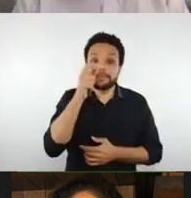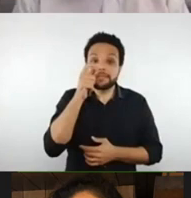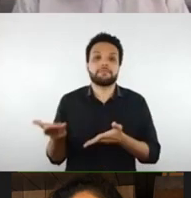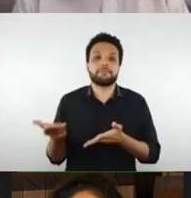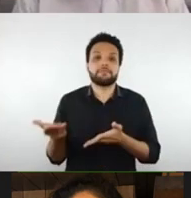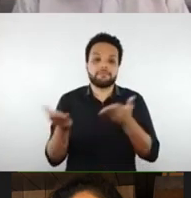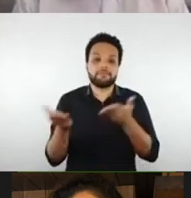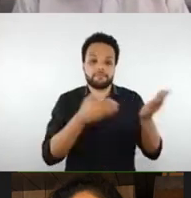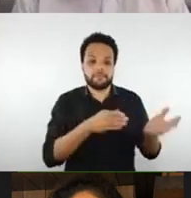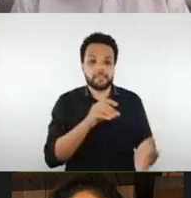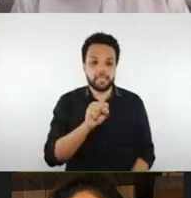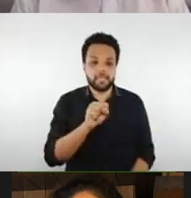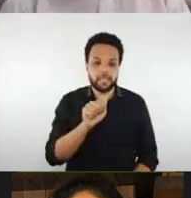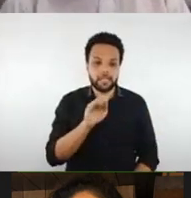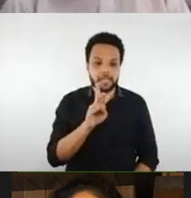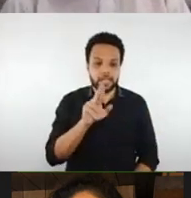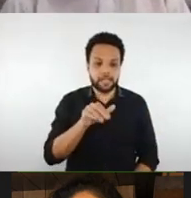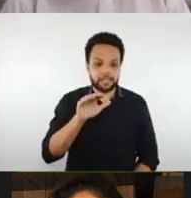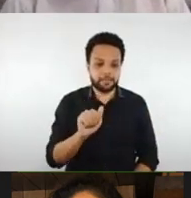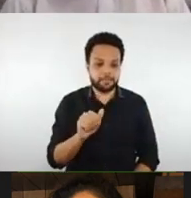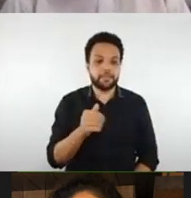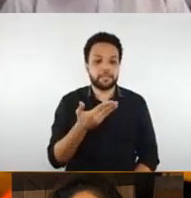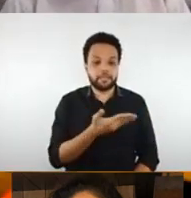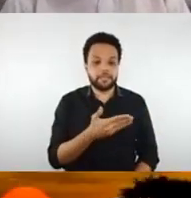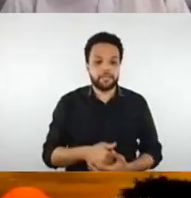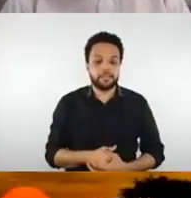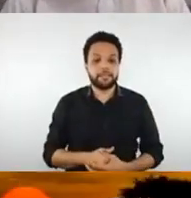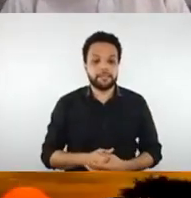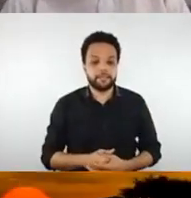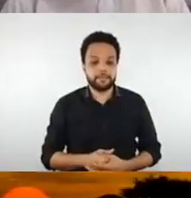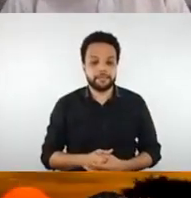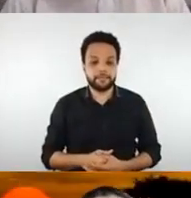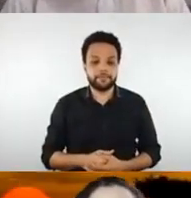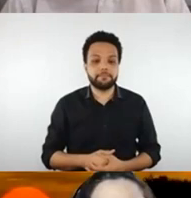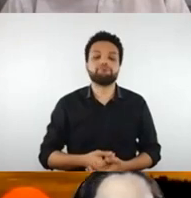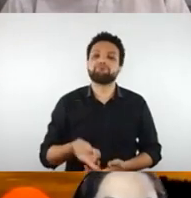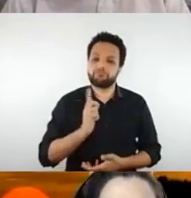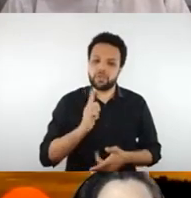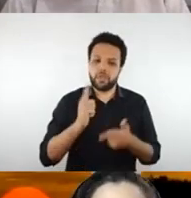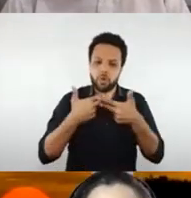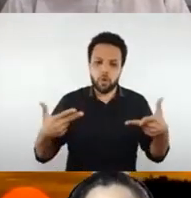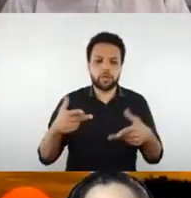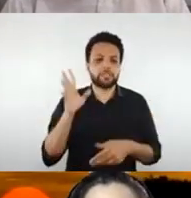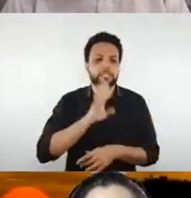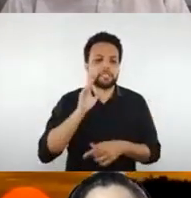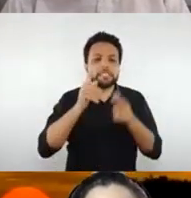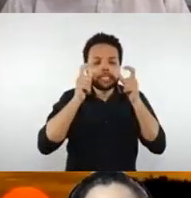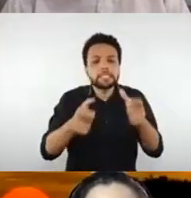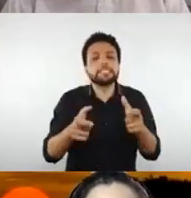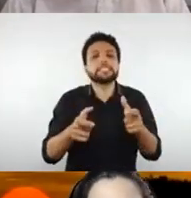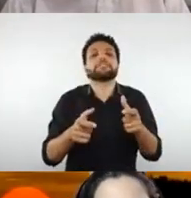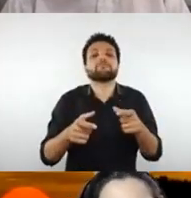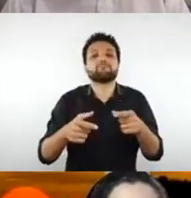palavra para a Sabrina, que também tem coisas muito bacanas para contar para a gente